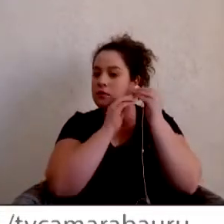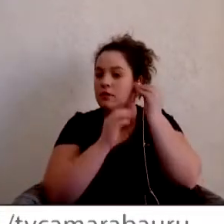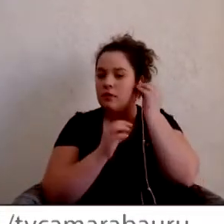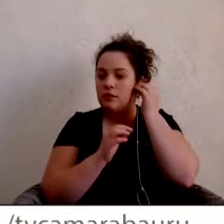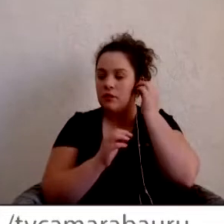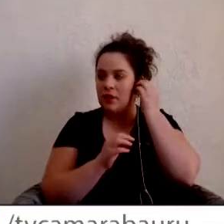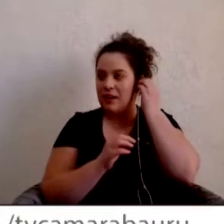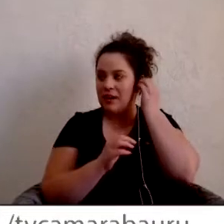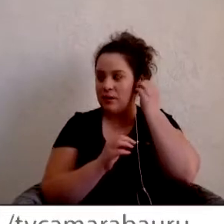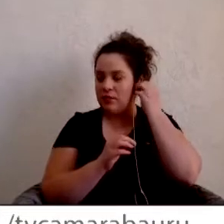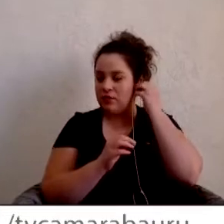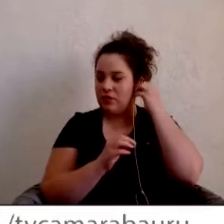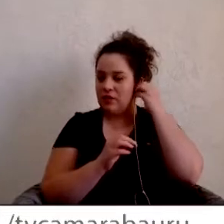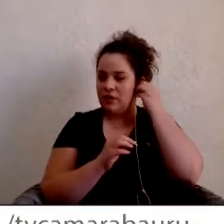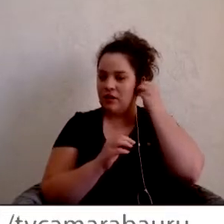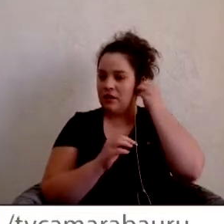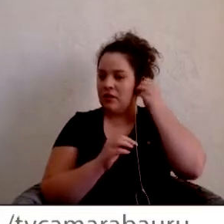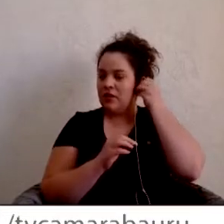Que cuidados?